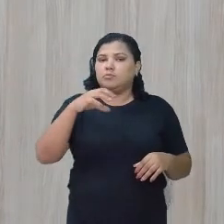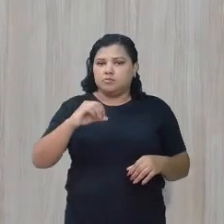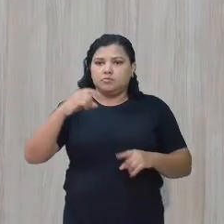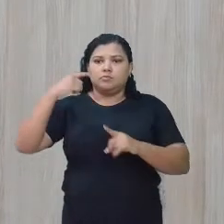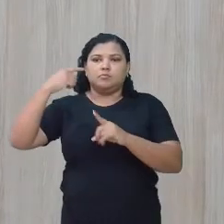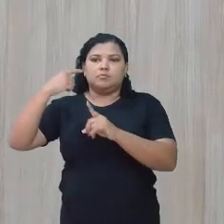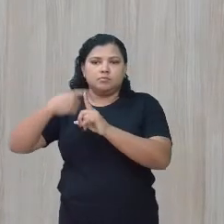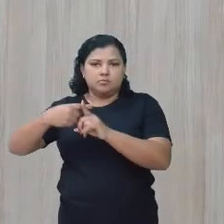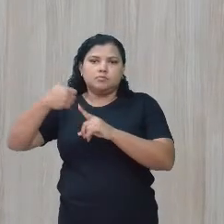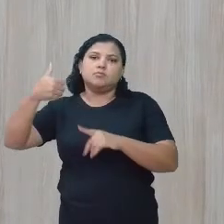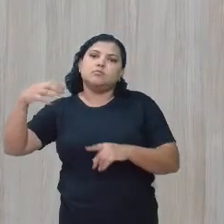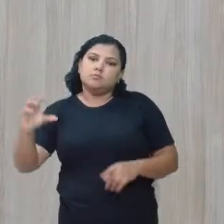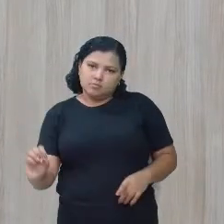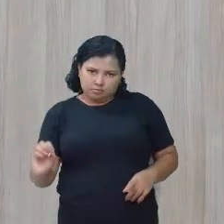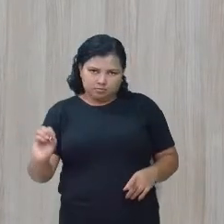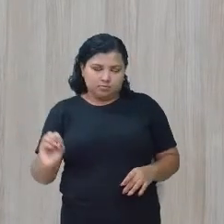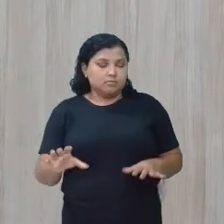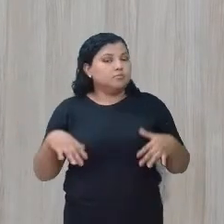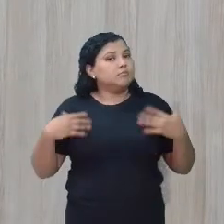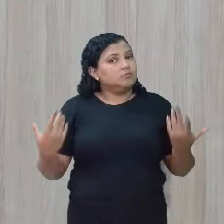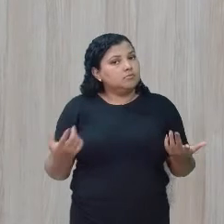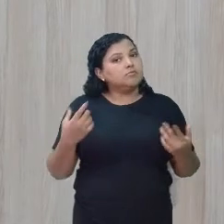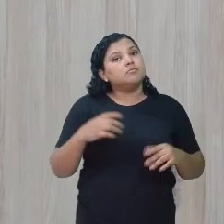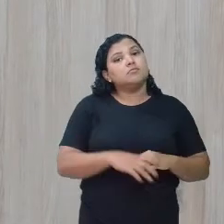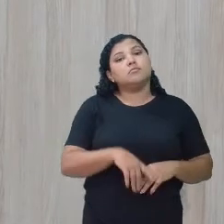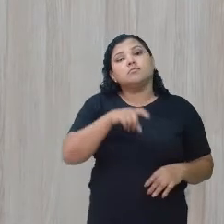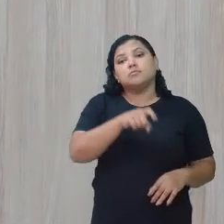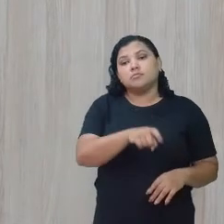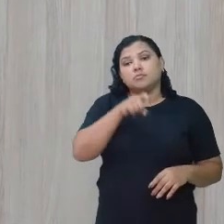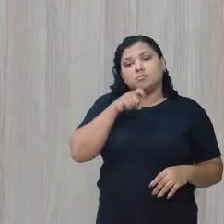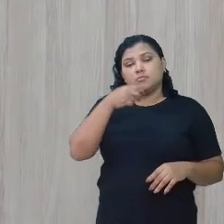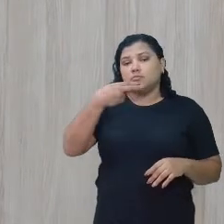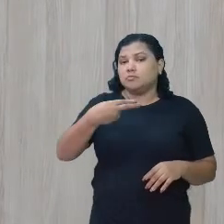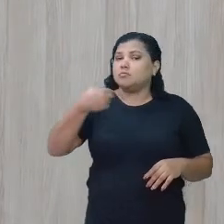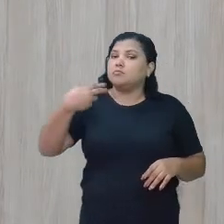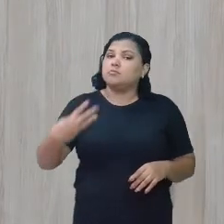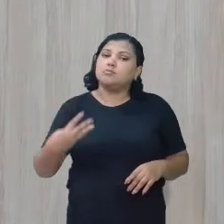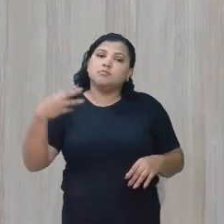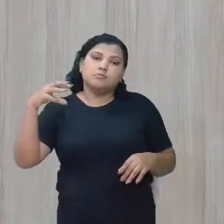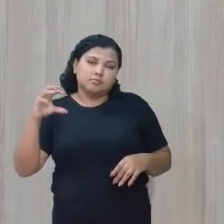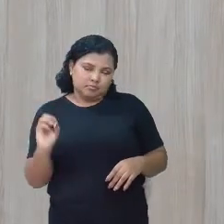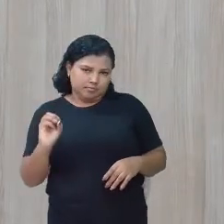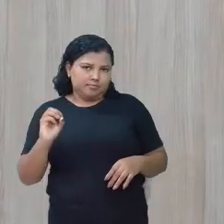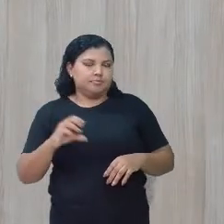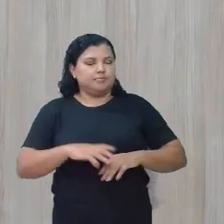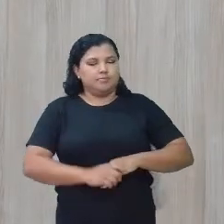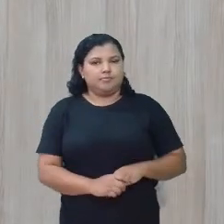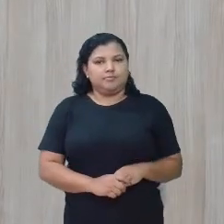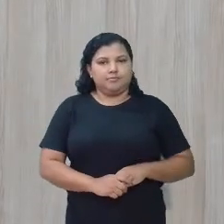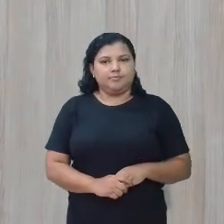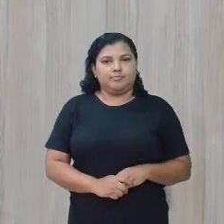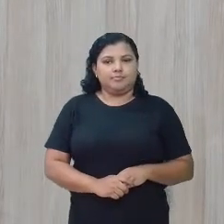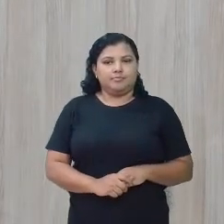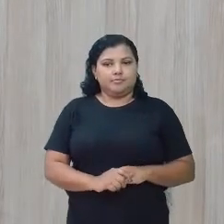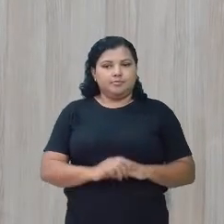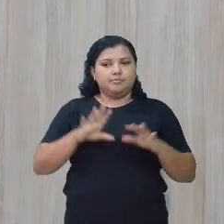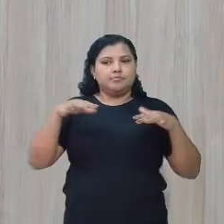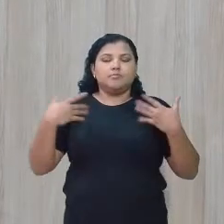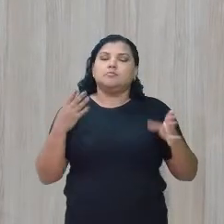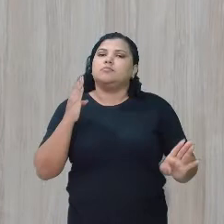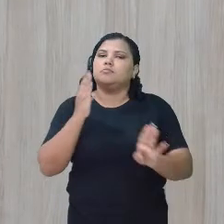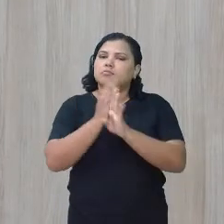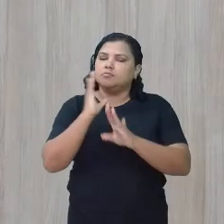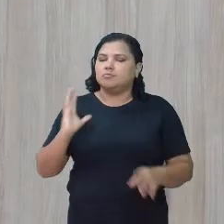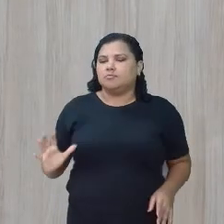igual a 20 mais 10, certo? E quanto é 20 mais 10? 20 mais 10 é igual a 30. Então eu encontrei